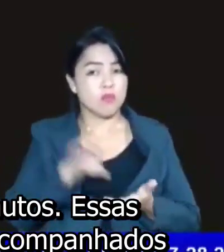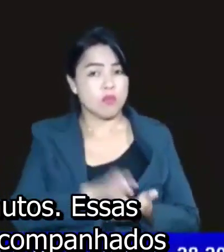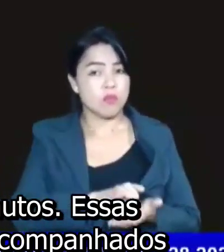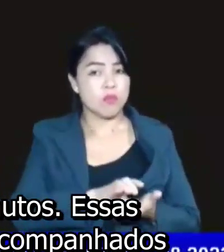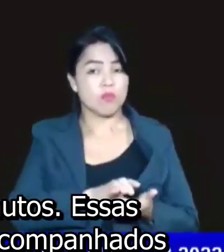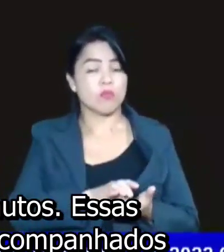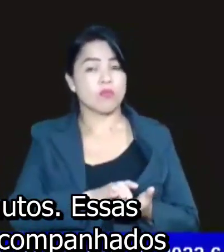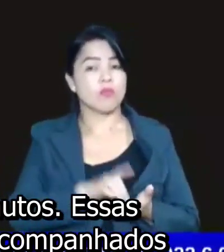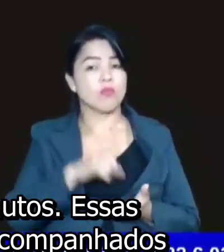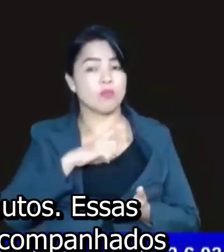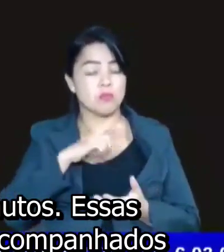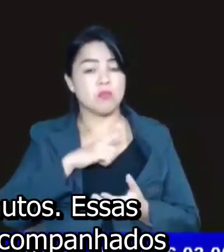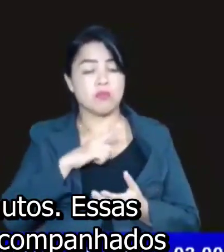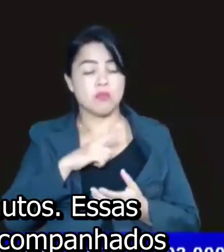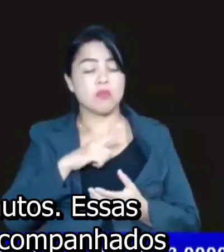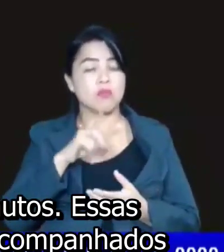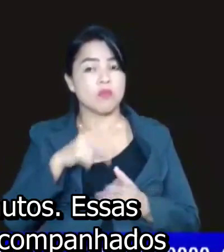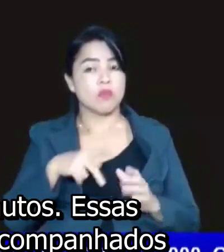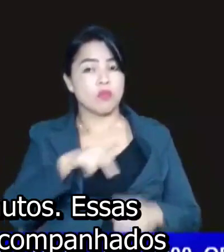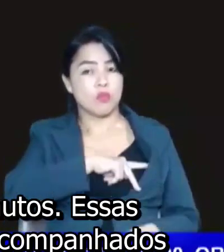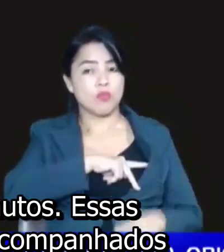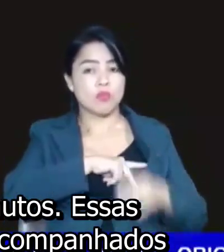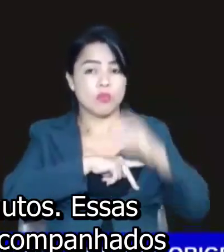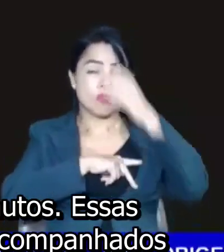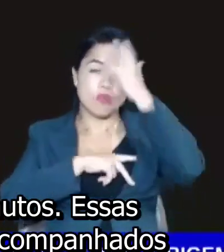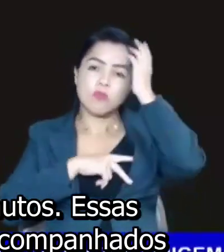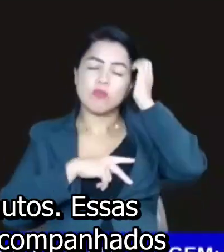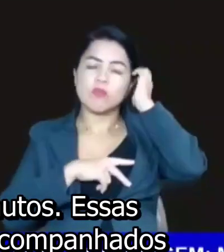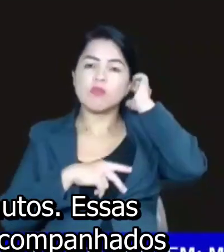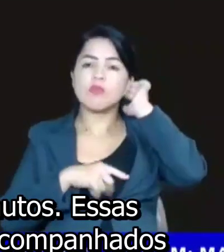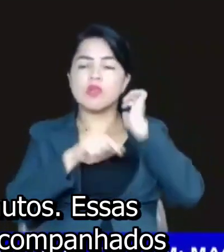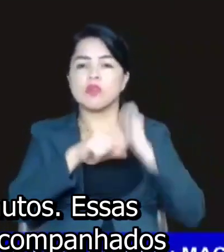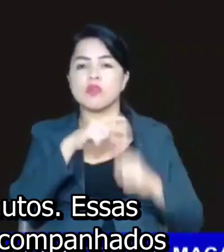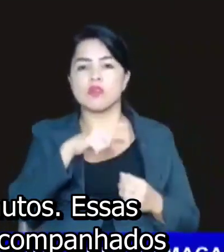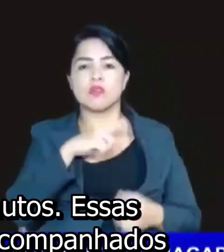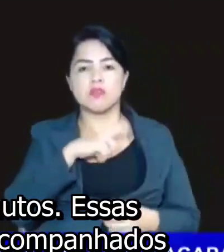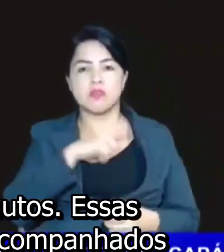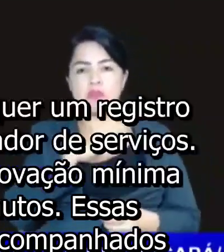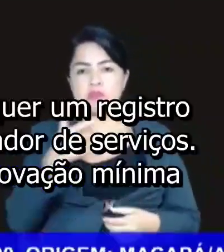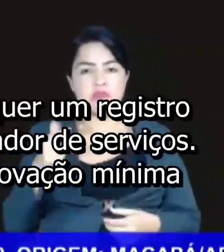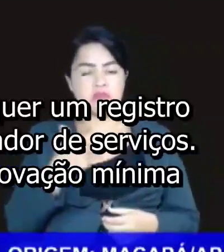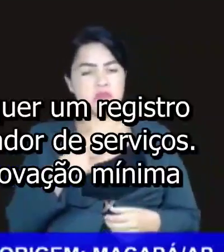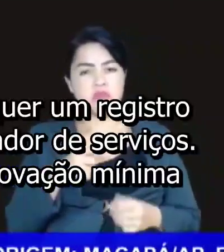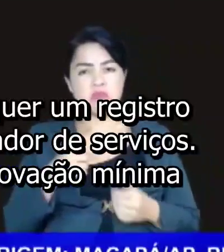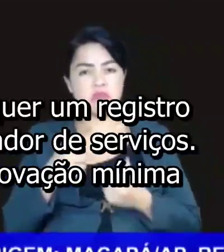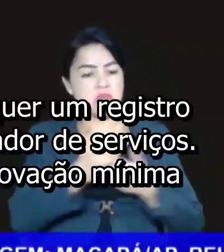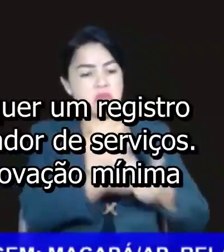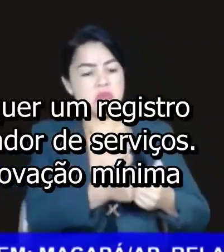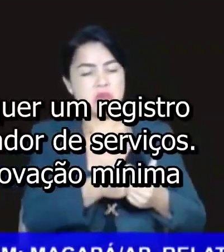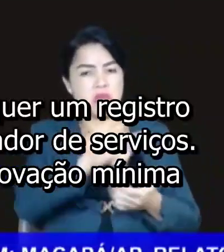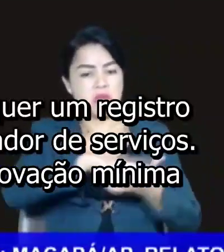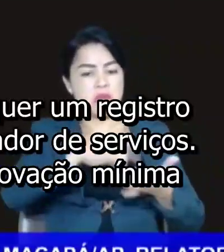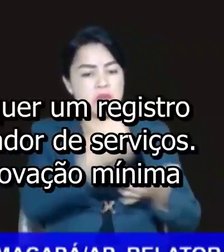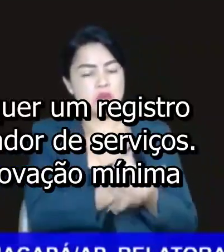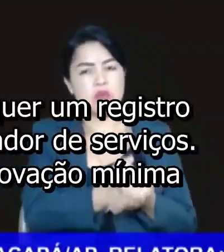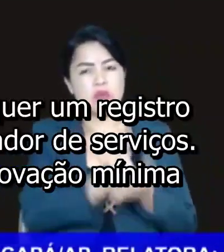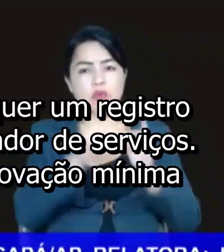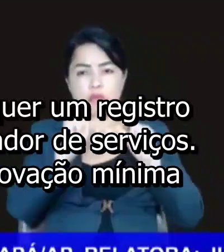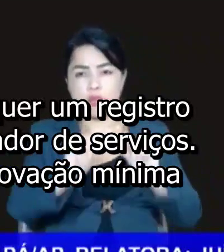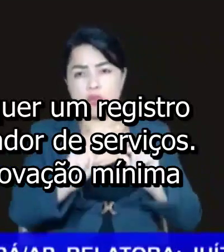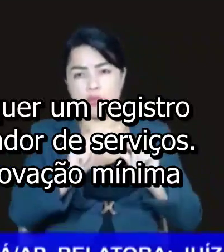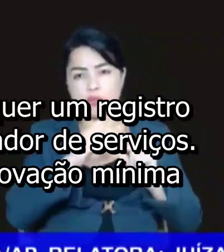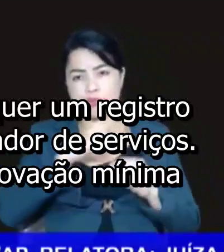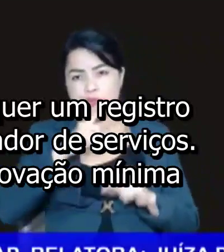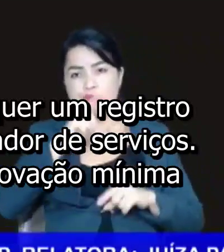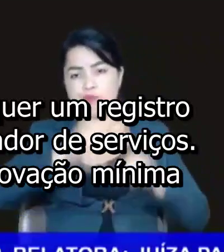são expressivas e, no presente caso, não vieram acompanhadas de elementos mínimos. O Ministério